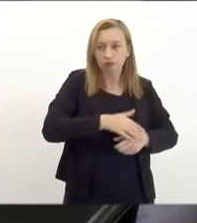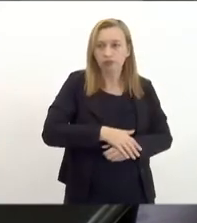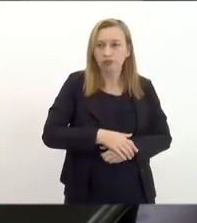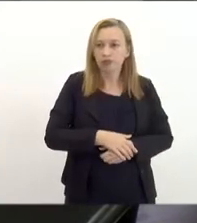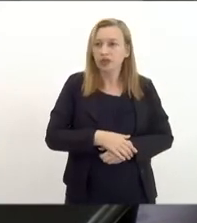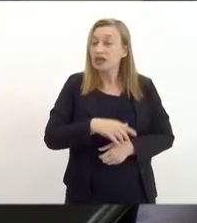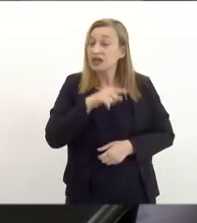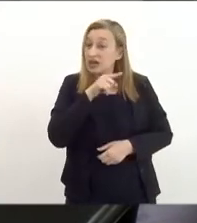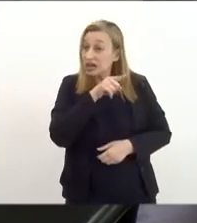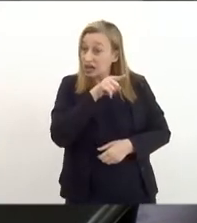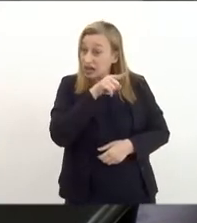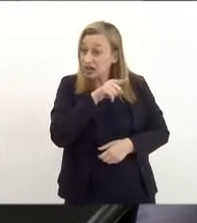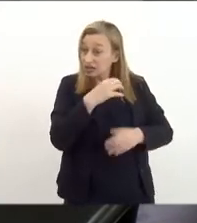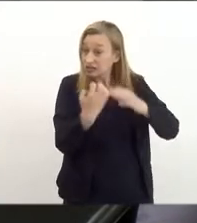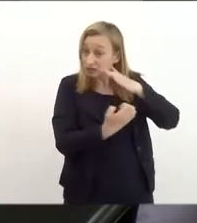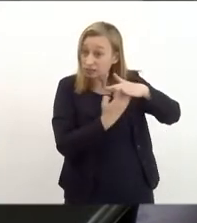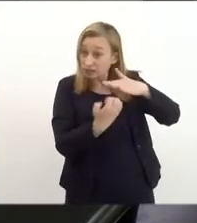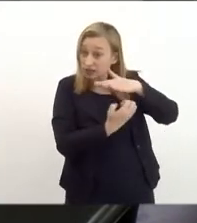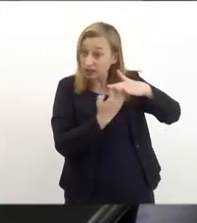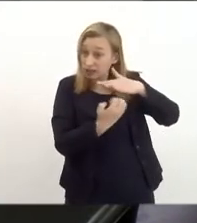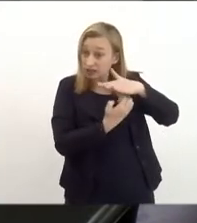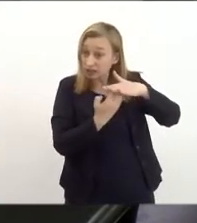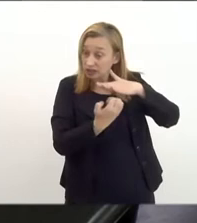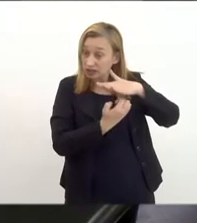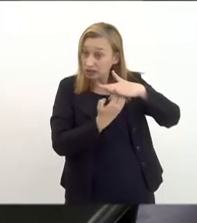o que aquelas empresa